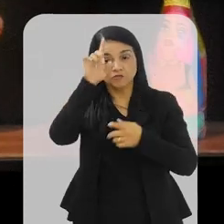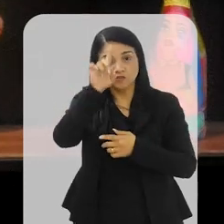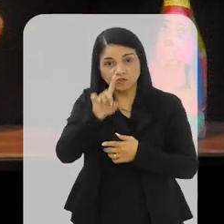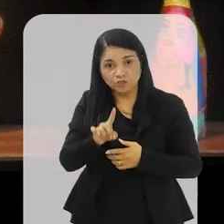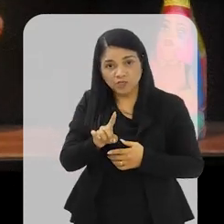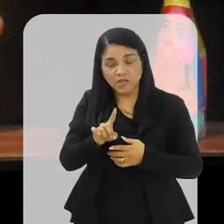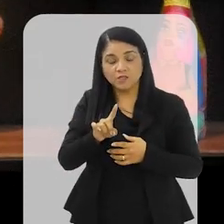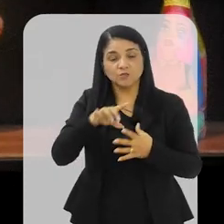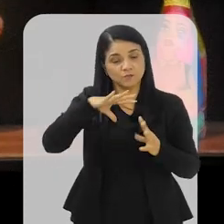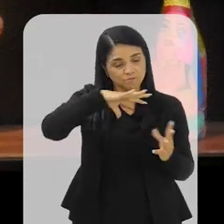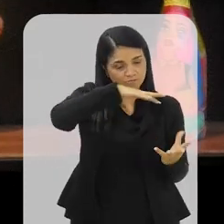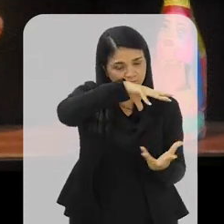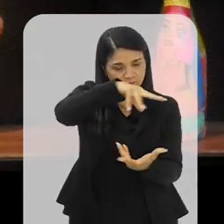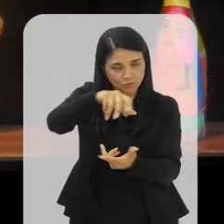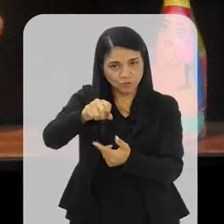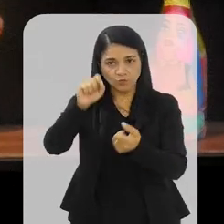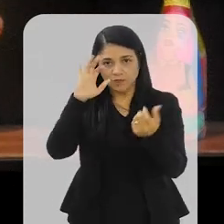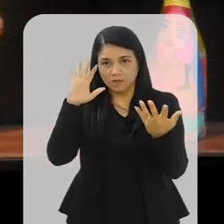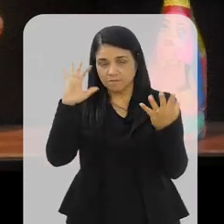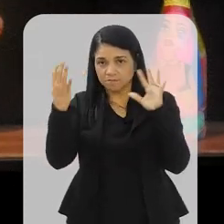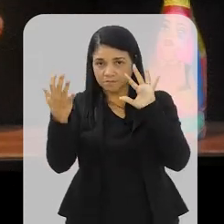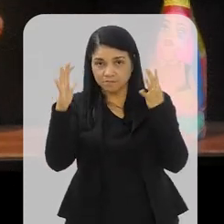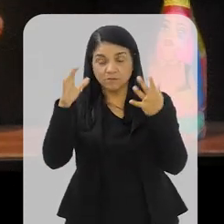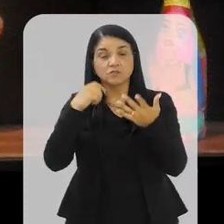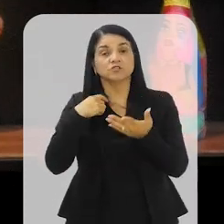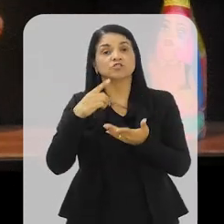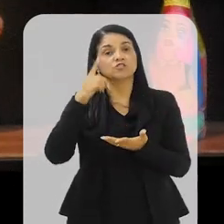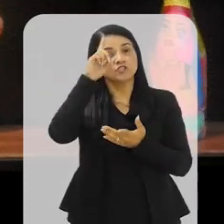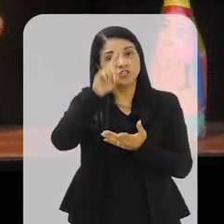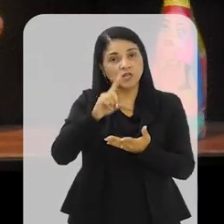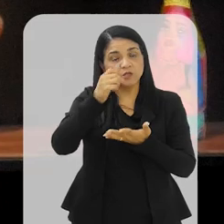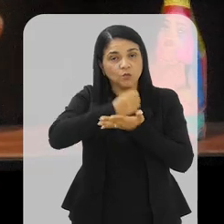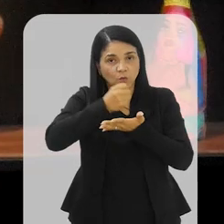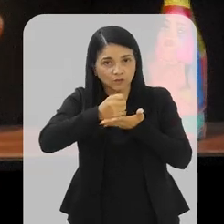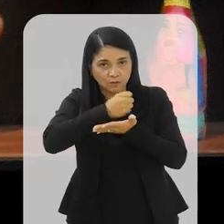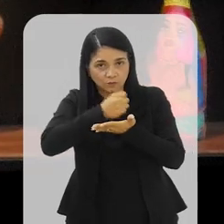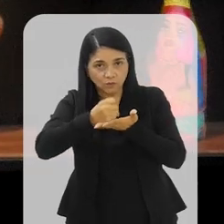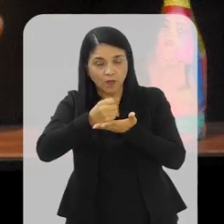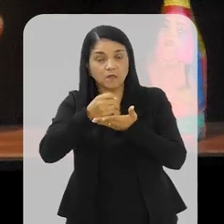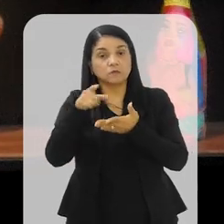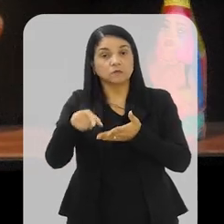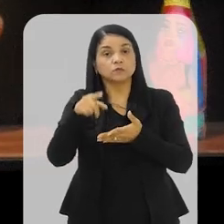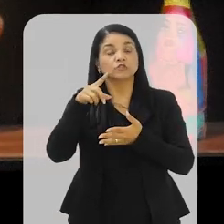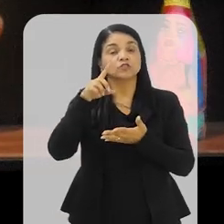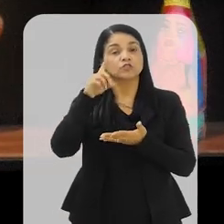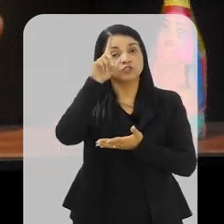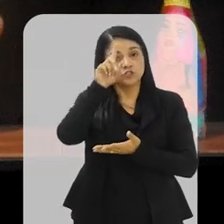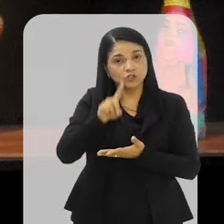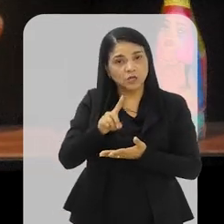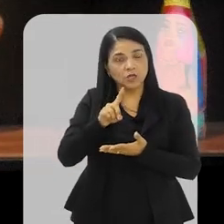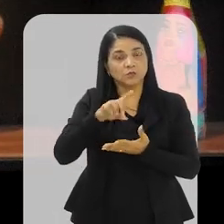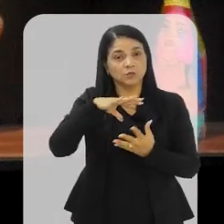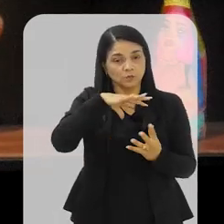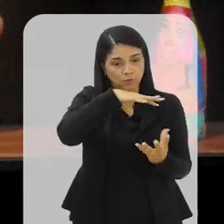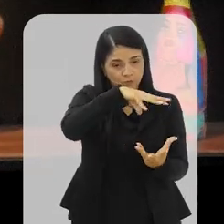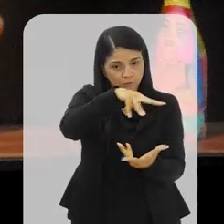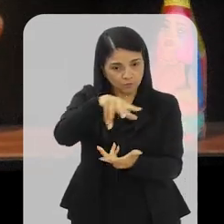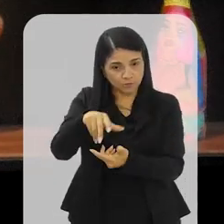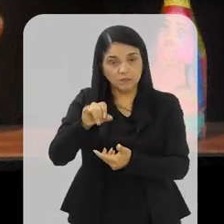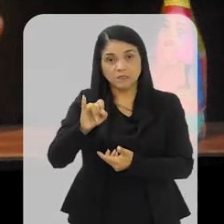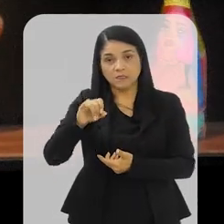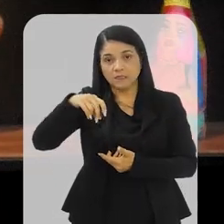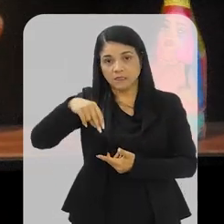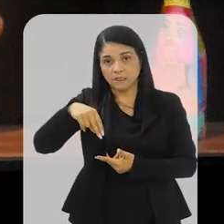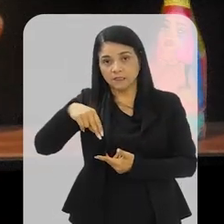internacional ambiental também temos direitos contratuais o direito internacional em si ele tá muito inerente aqui ao